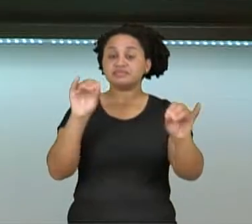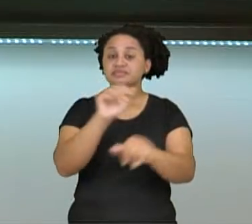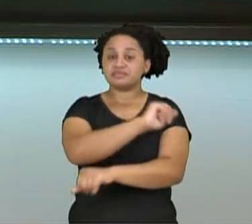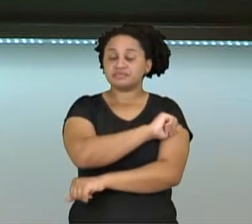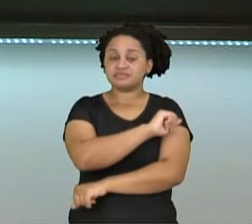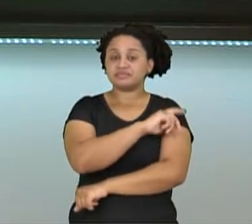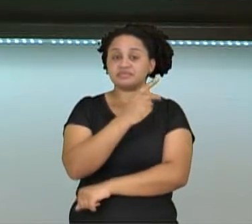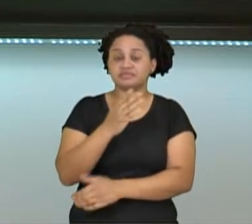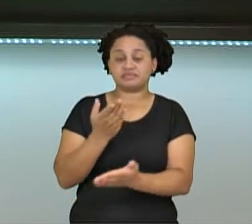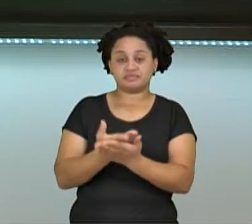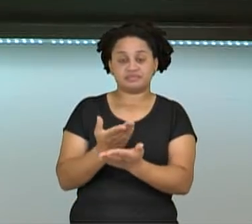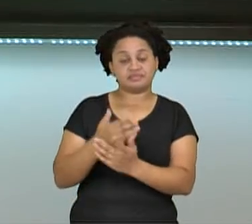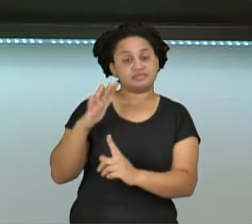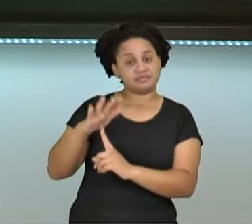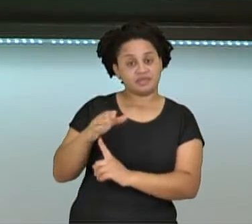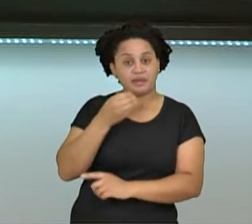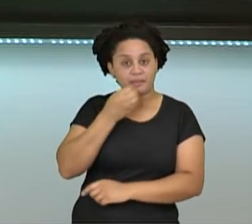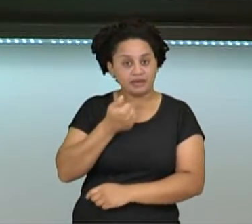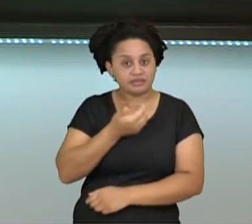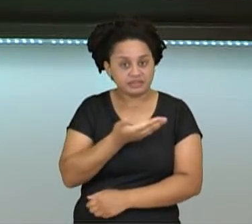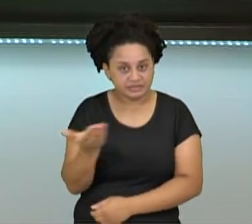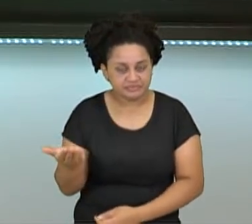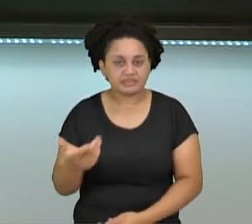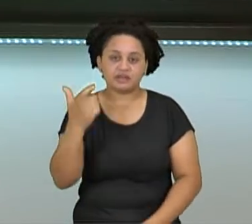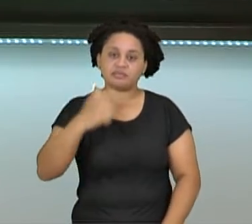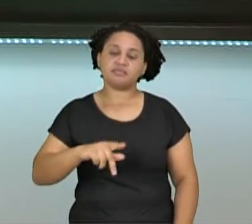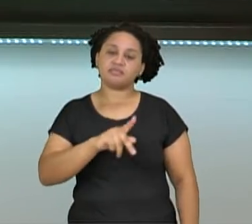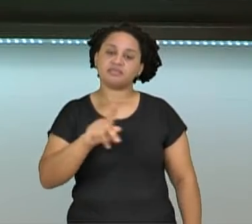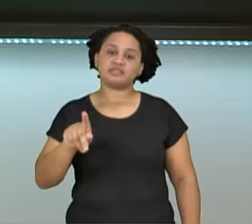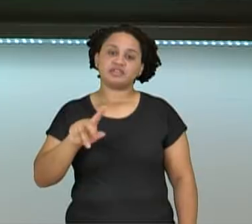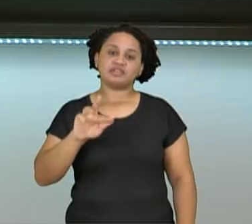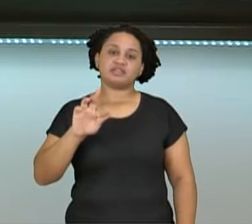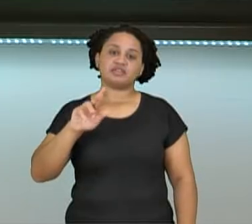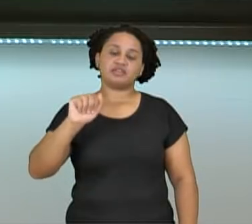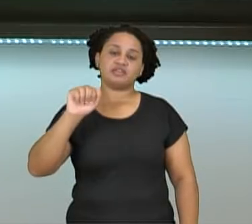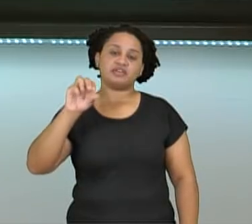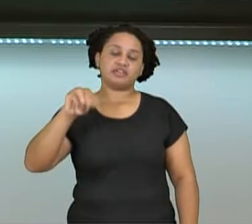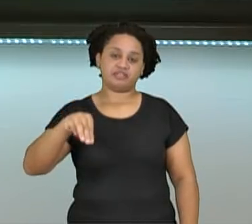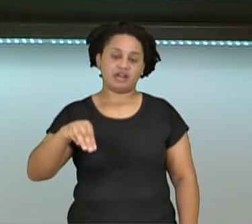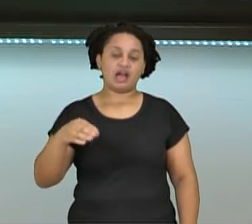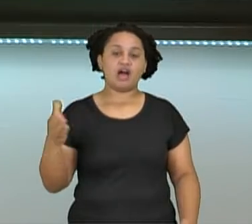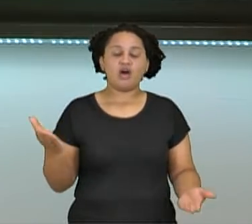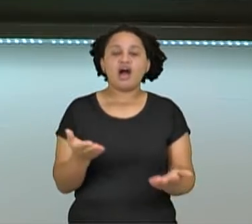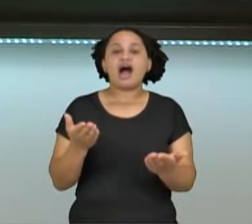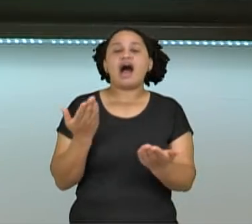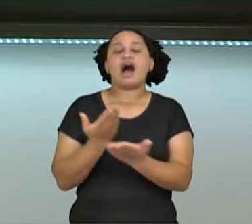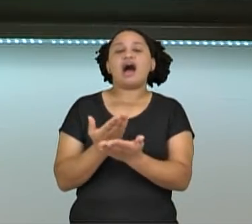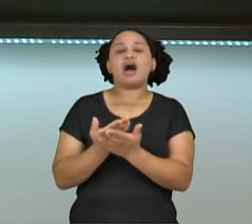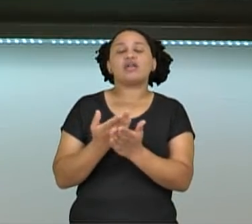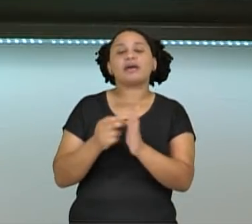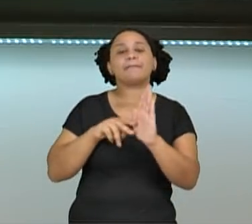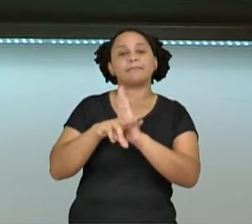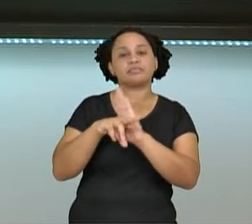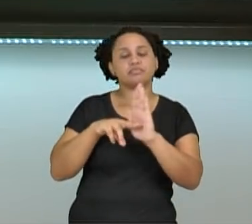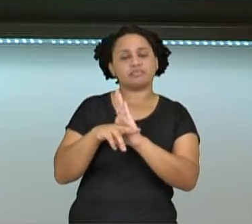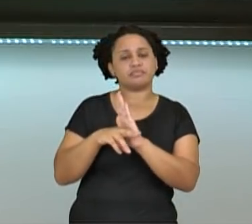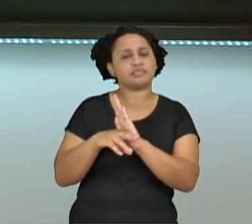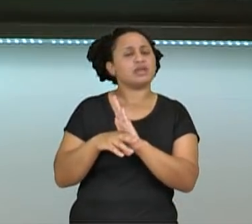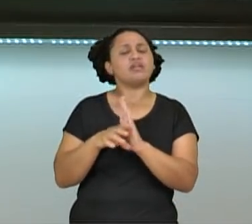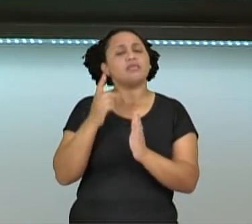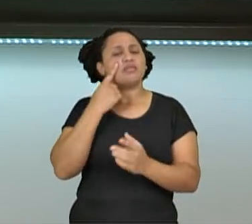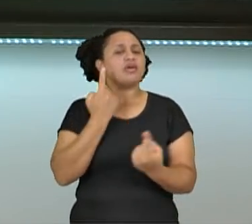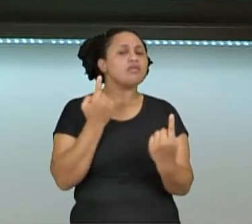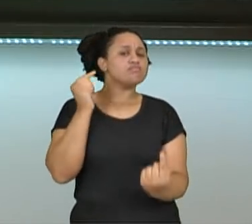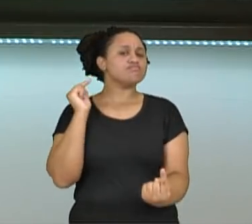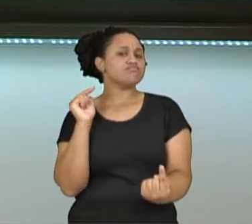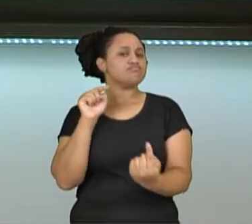alunos do Aula Paraná, tudo bem com vocês? Eu sou a professora Fran, a gente vai ter hoje uma aula de biologia. Na aula de hoje, vamos ver quais são os objetivos.